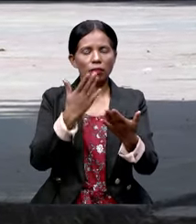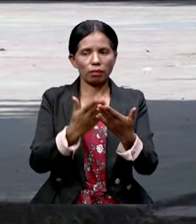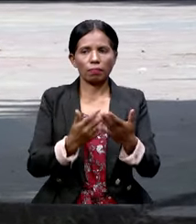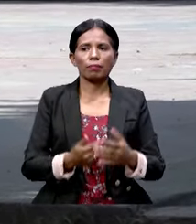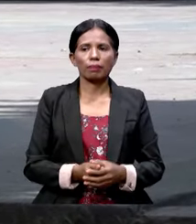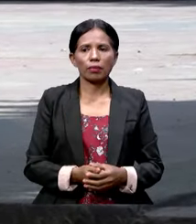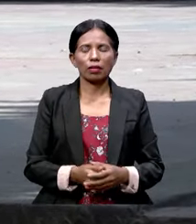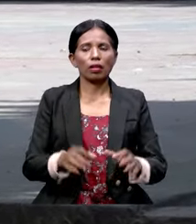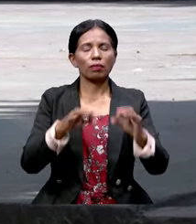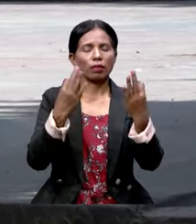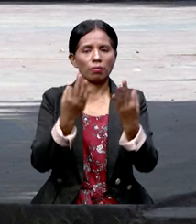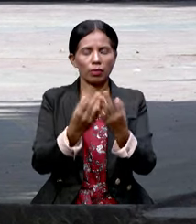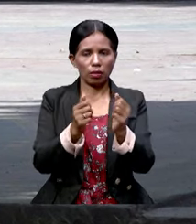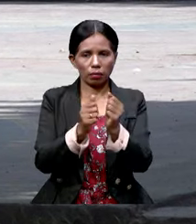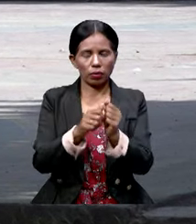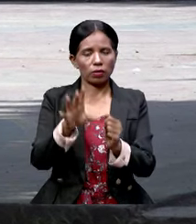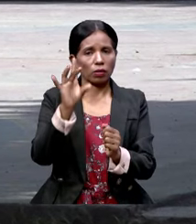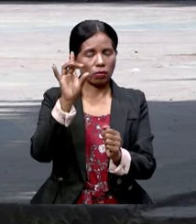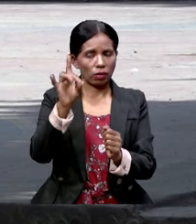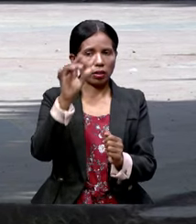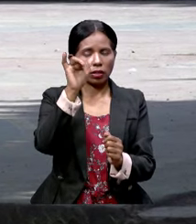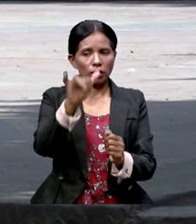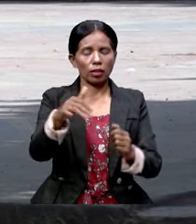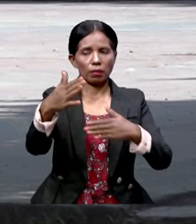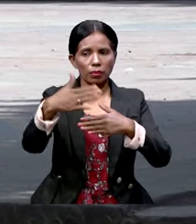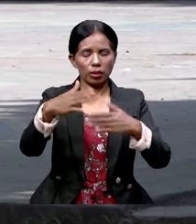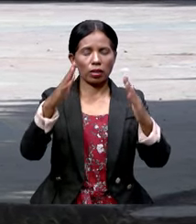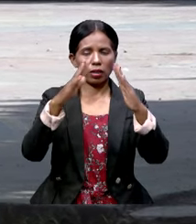Daudaung ne umakain walu makhela iha redor si sekolah insinu